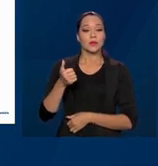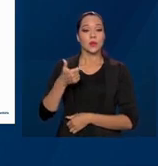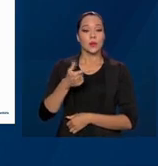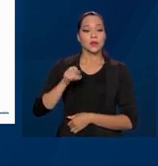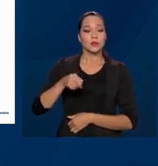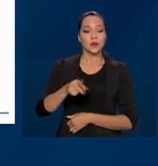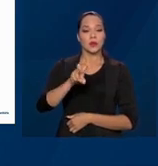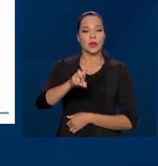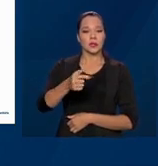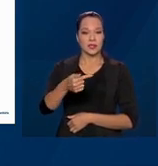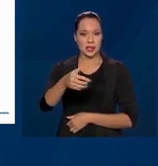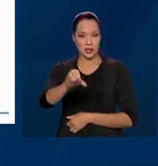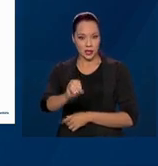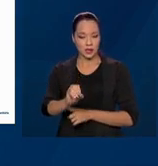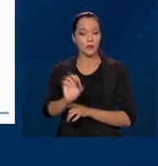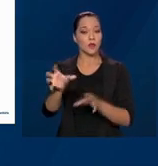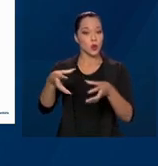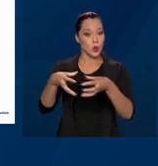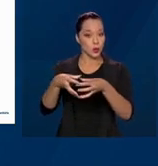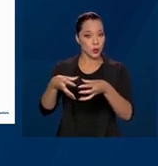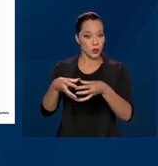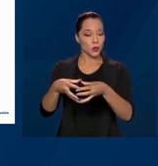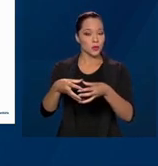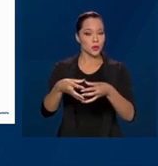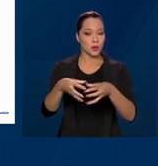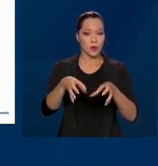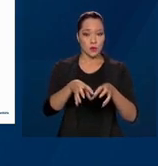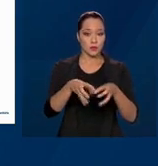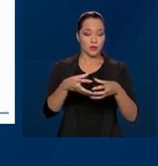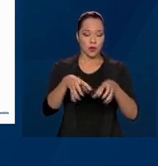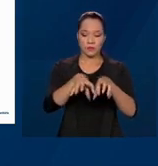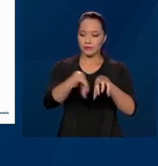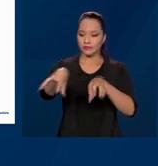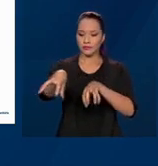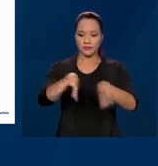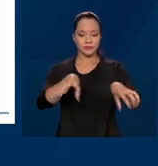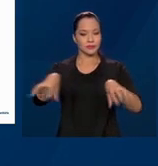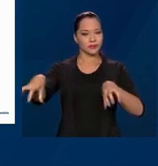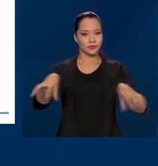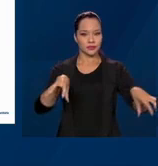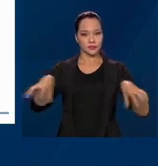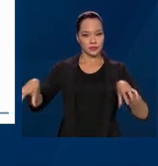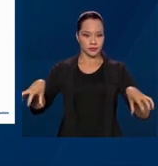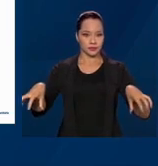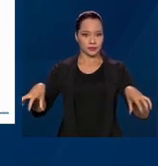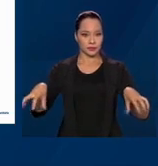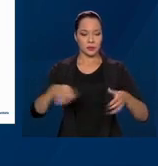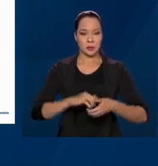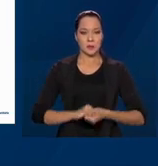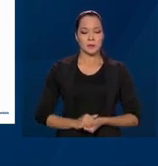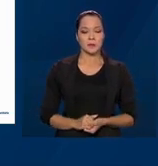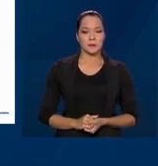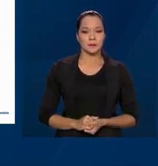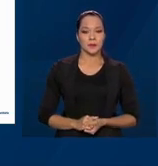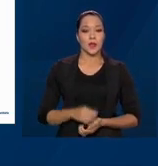12.270 foram randomizados, ou seja, foram alocados ou no grupo placebo ou no grupo vacina.